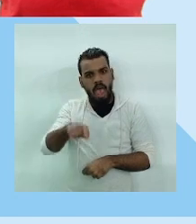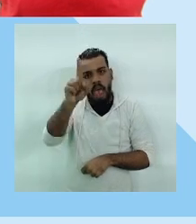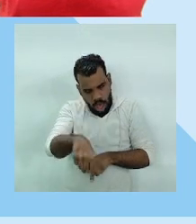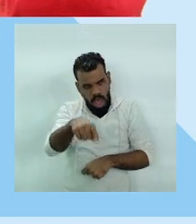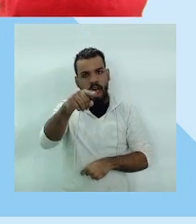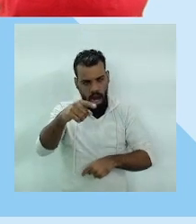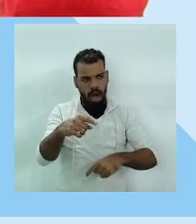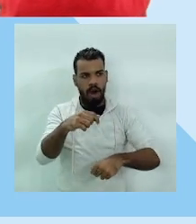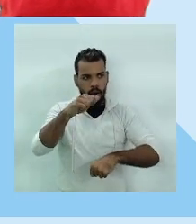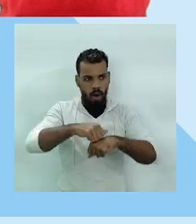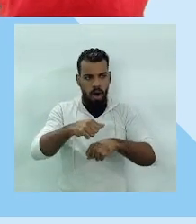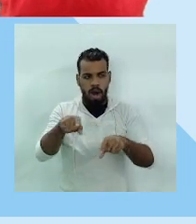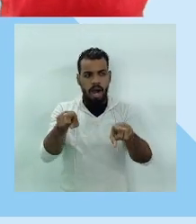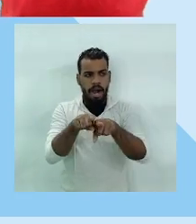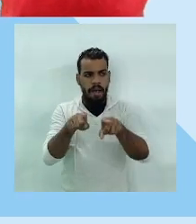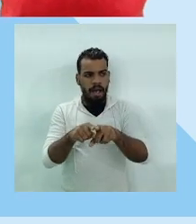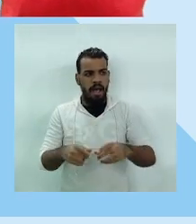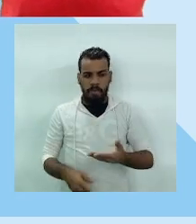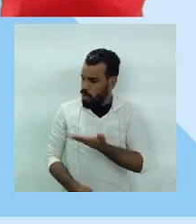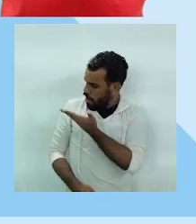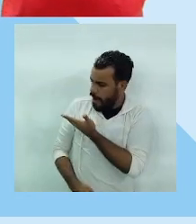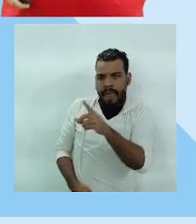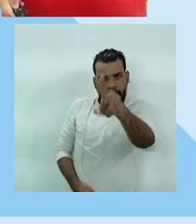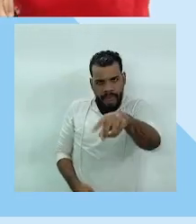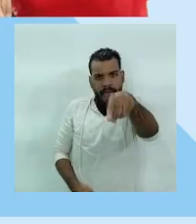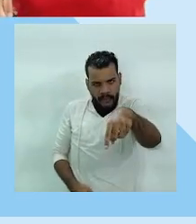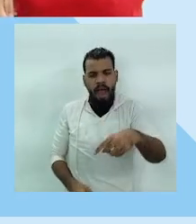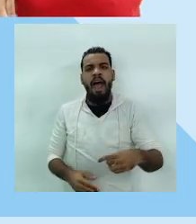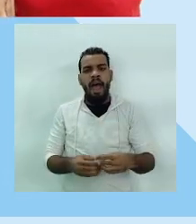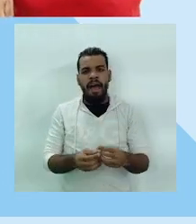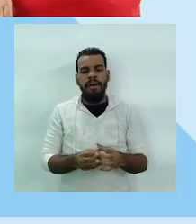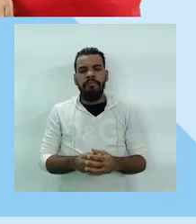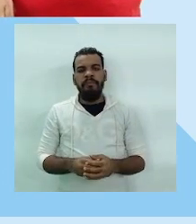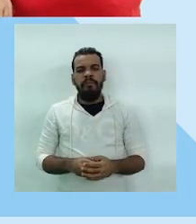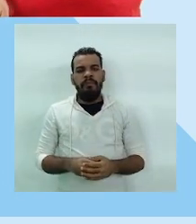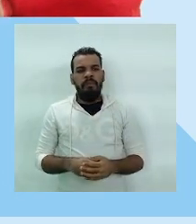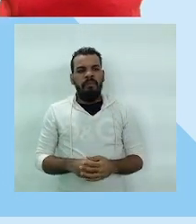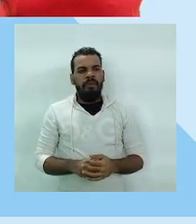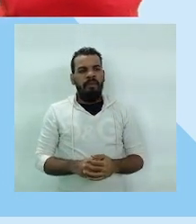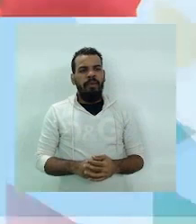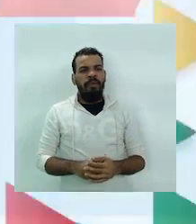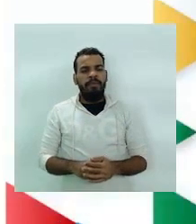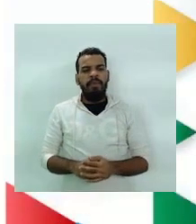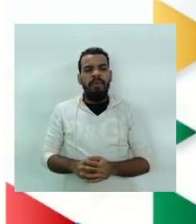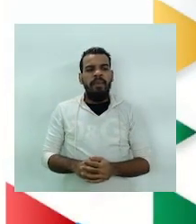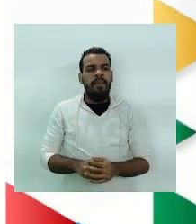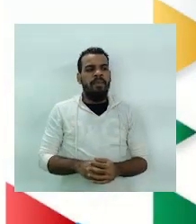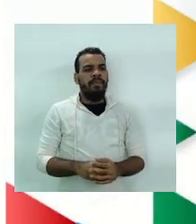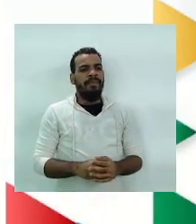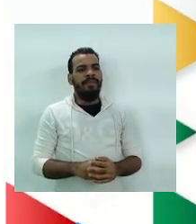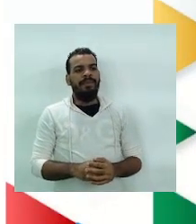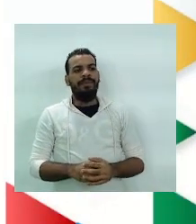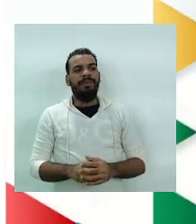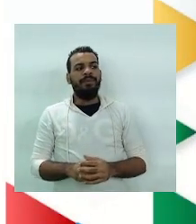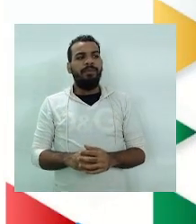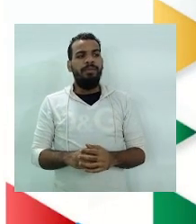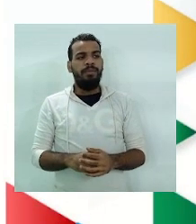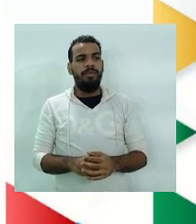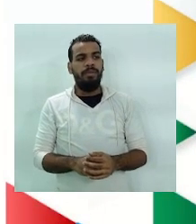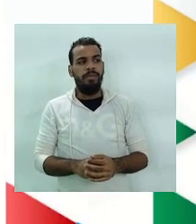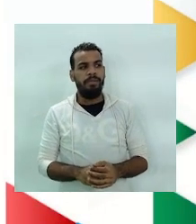dar também uma estética mais bonita, tá certo? Vamos lá, na tela. As rochas